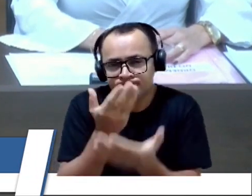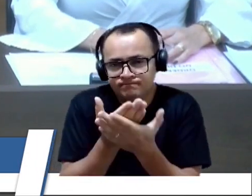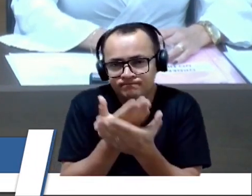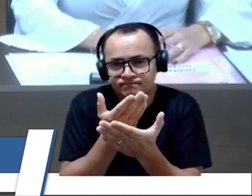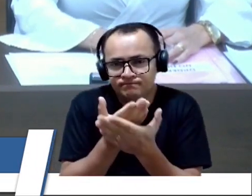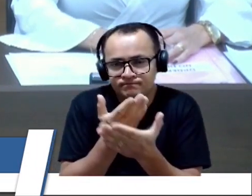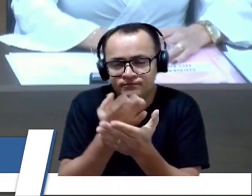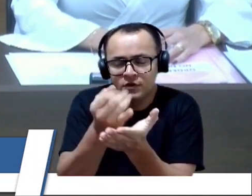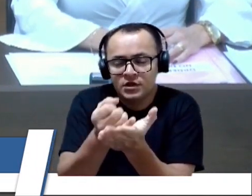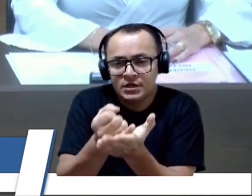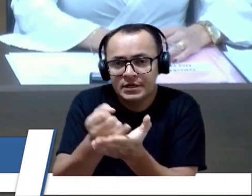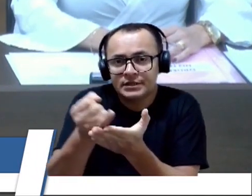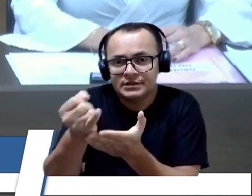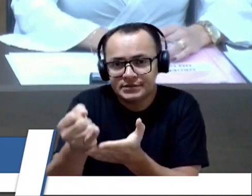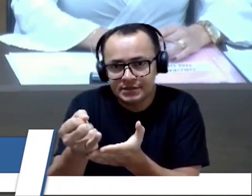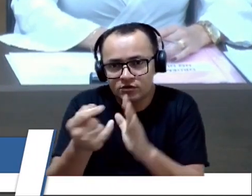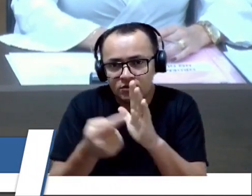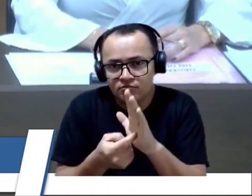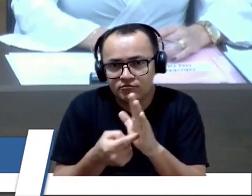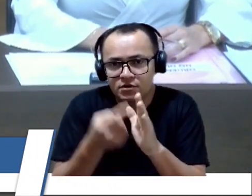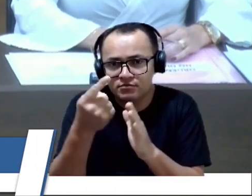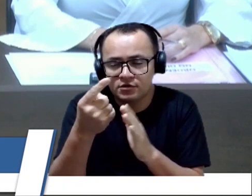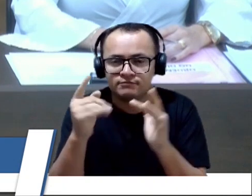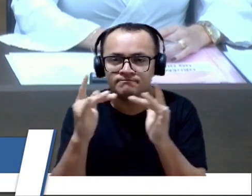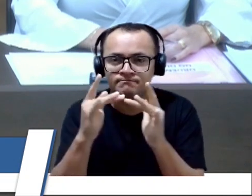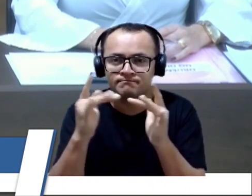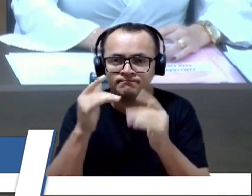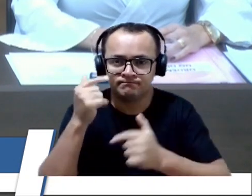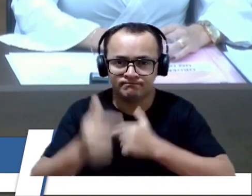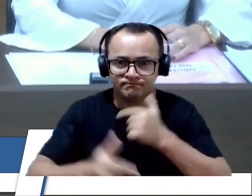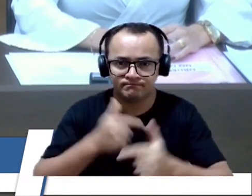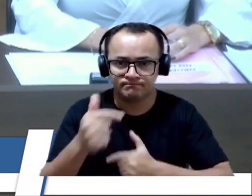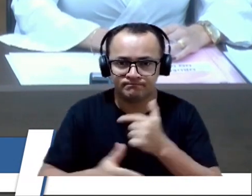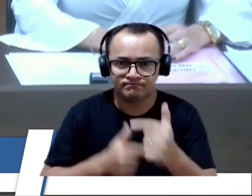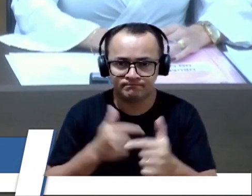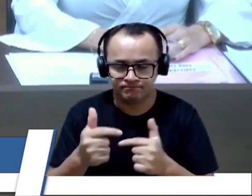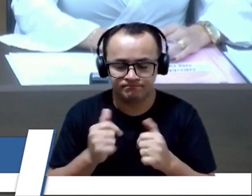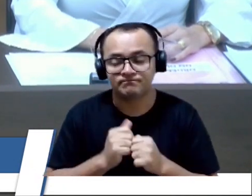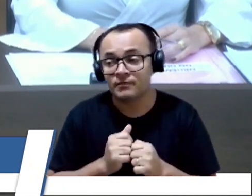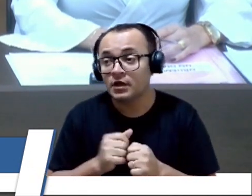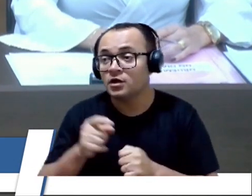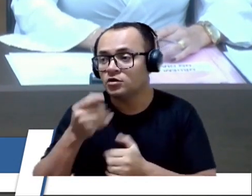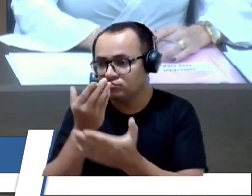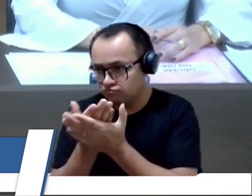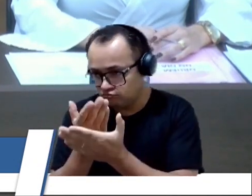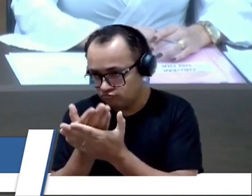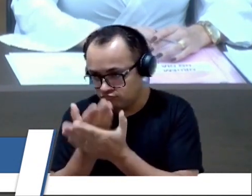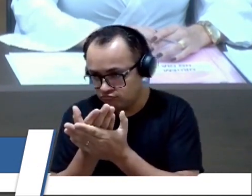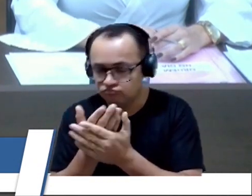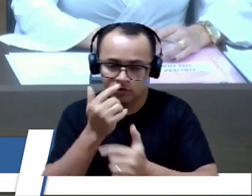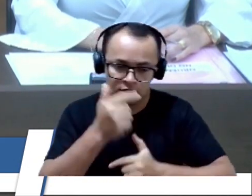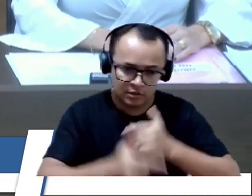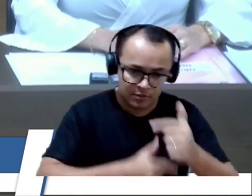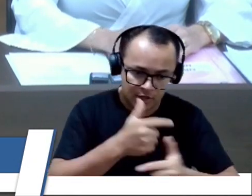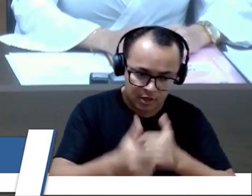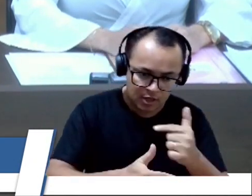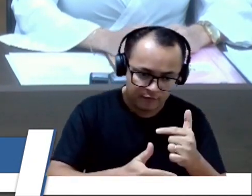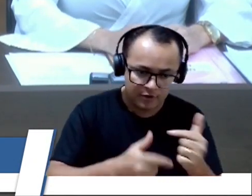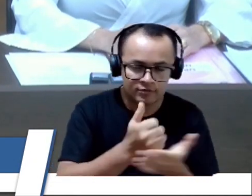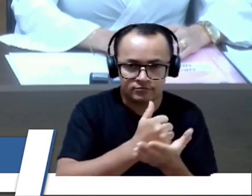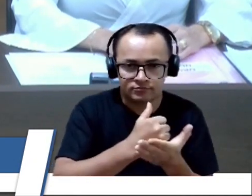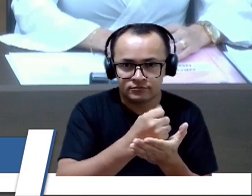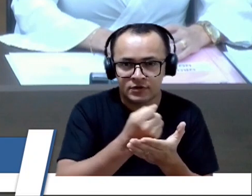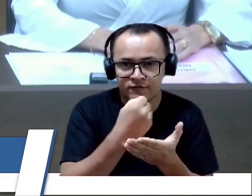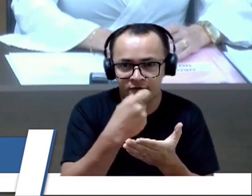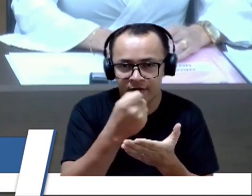aí o primeiro contato com o trabalho. Conciliava os estudos com o trabalho na farmácia Santa Margarete,